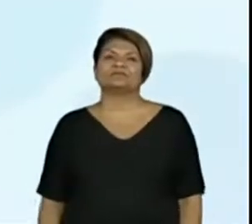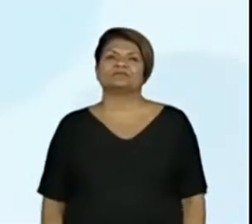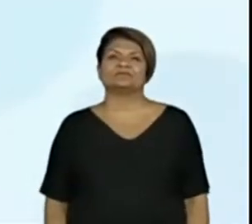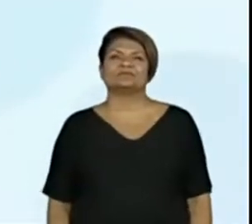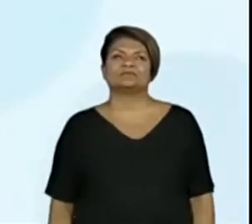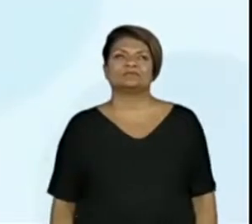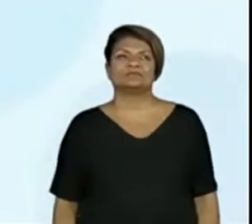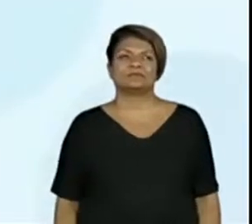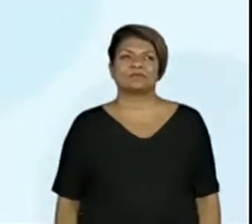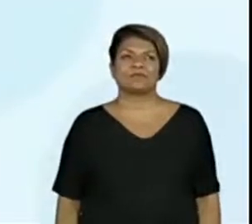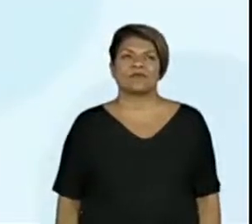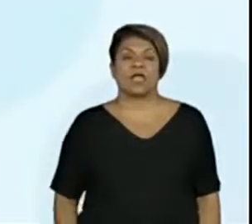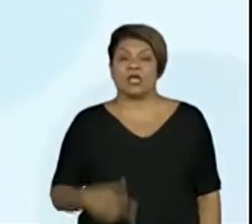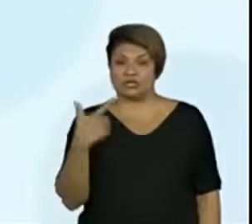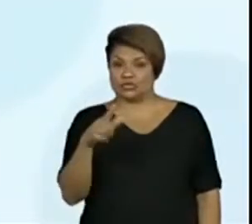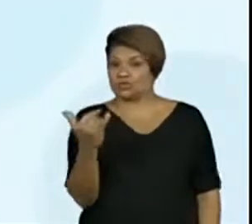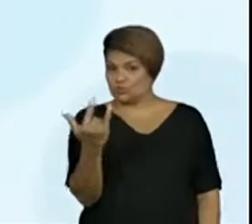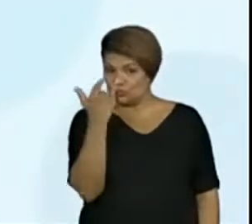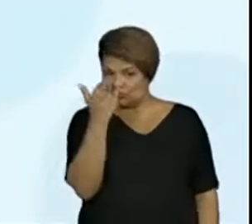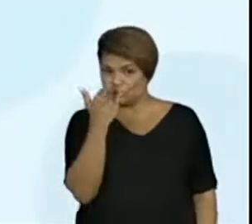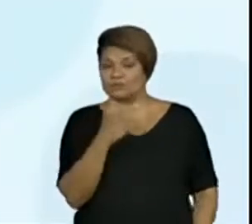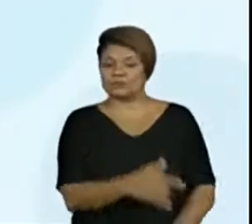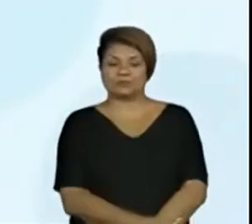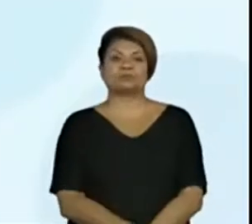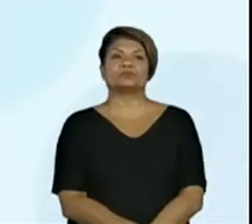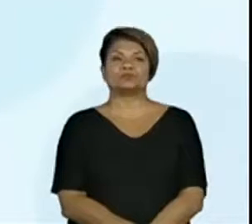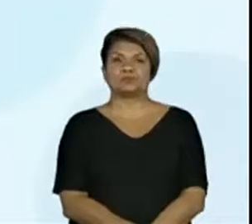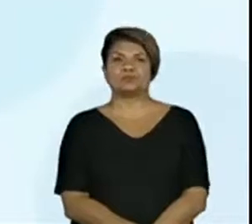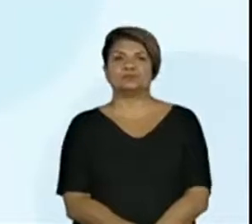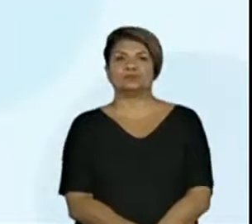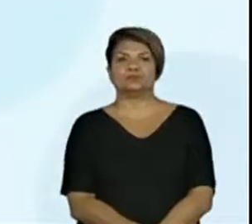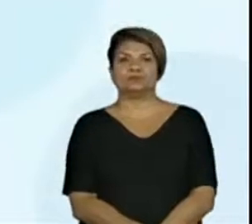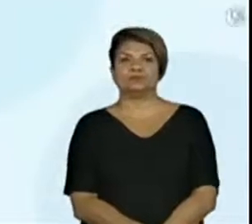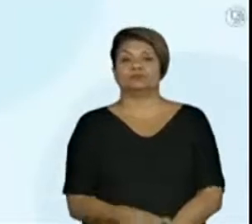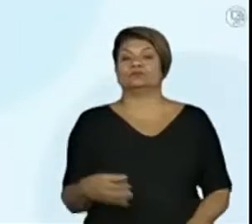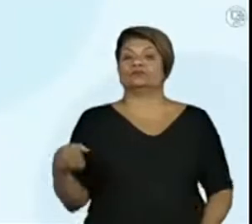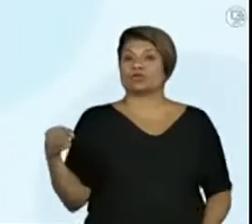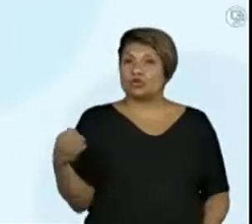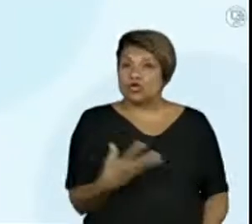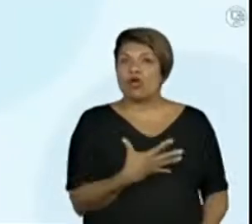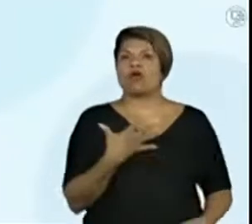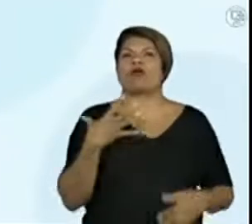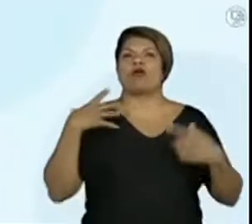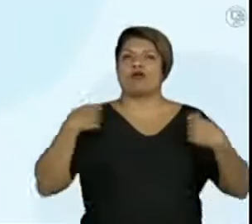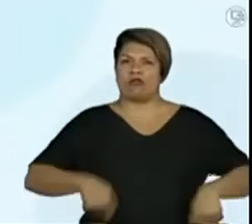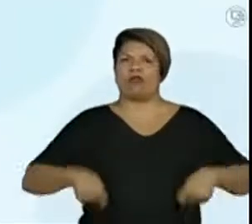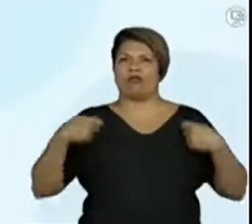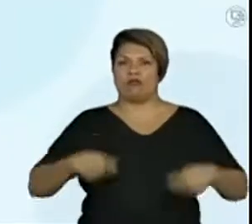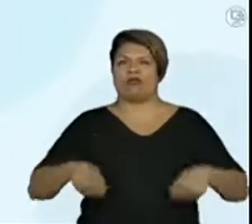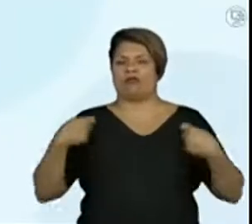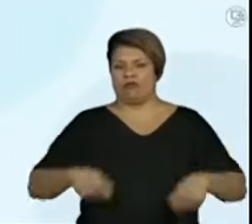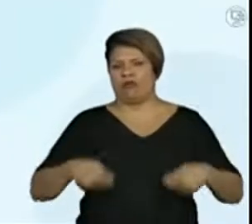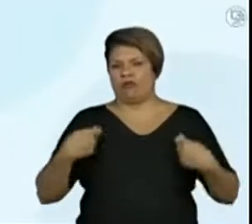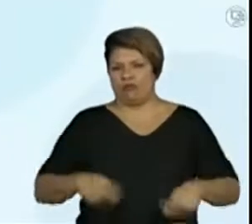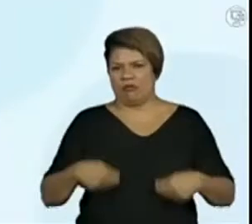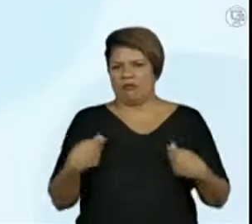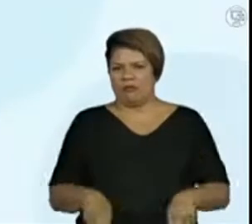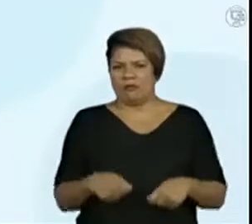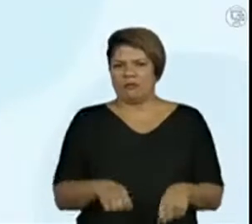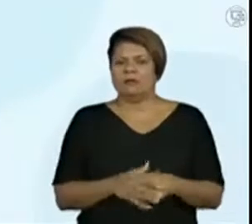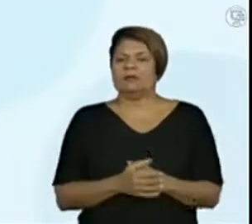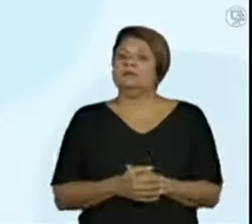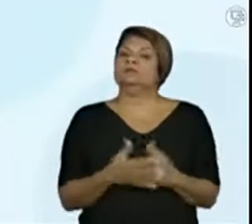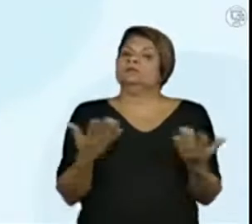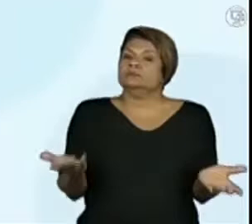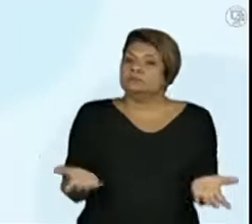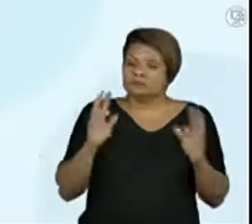aqui no nosso texto, nesse parágrafo, novas necessidades. O homem que já não vivia mais de